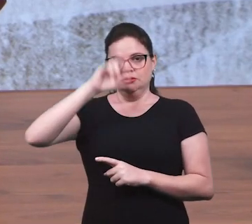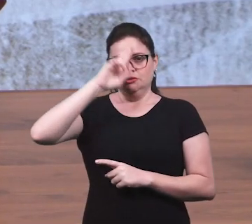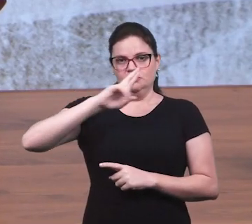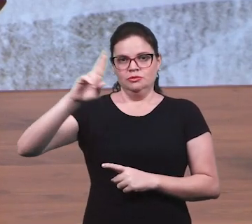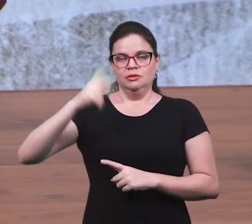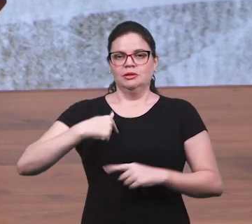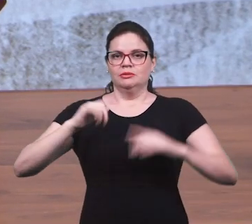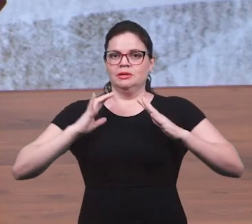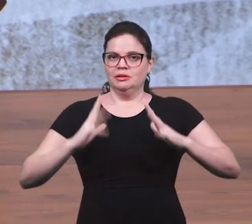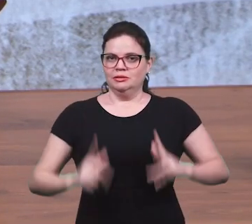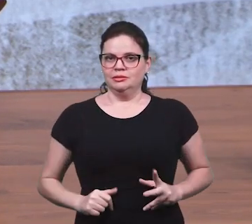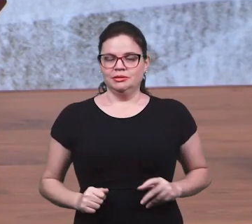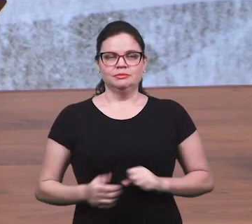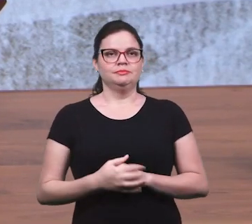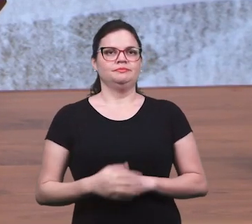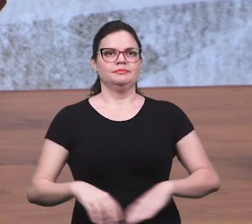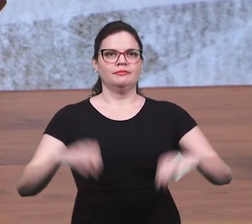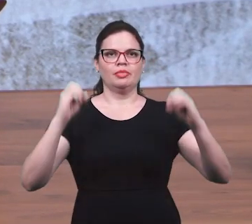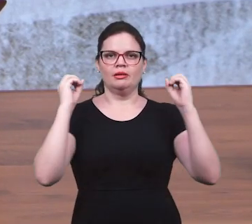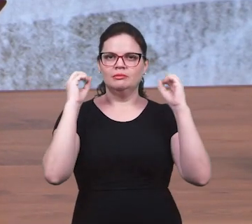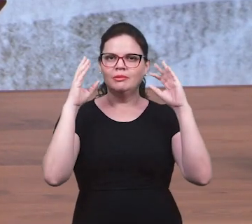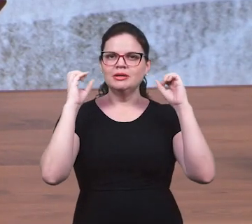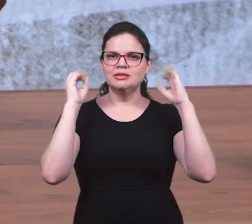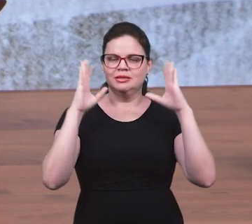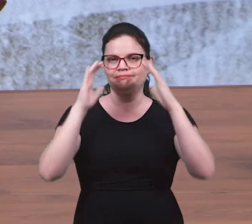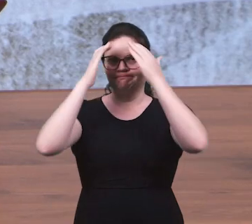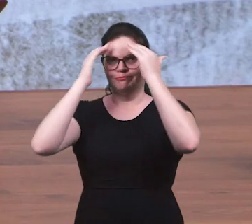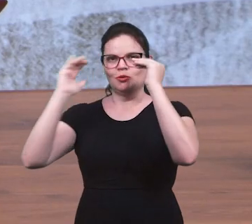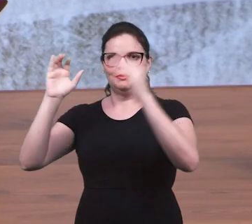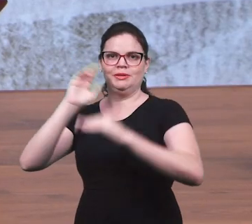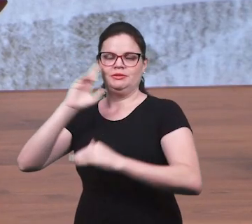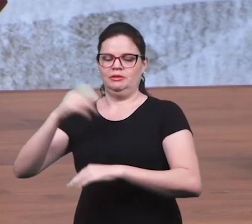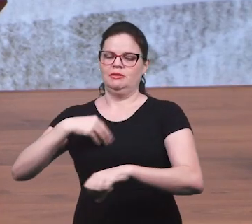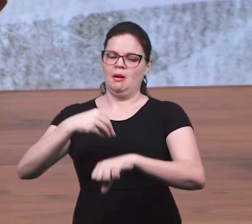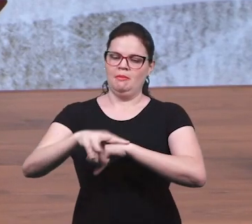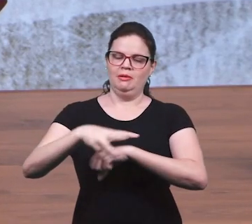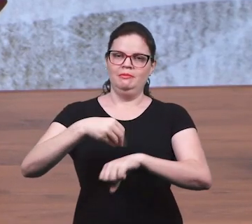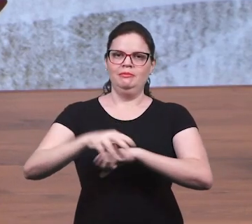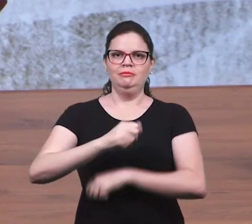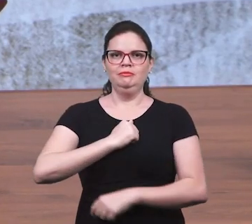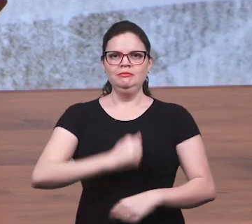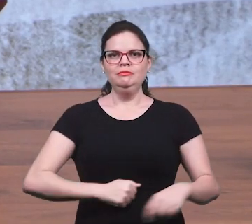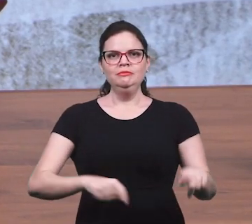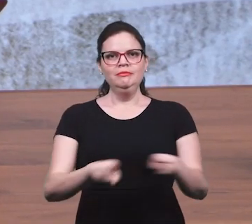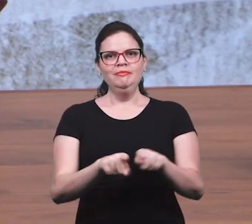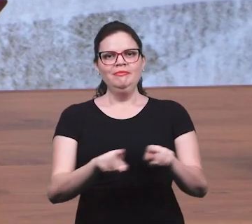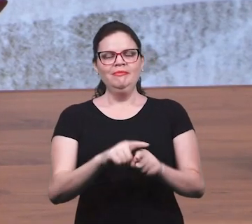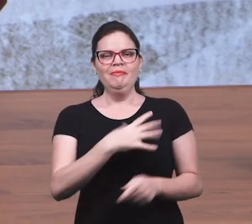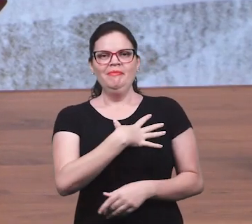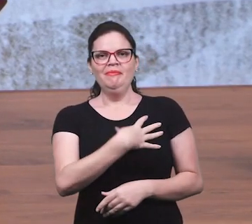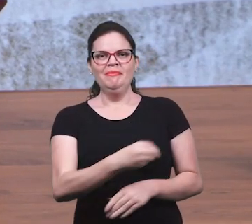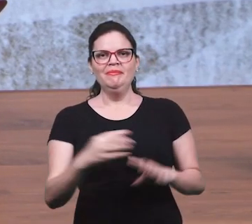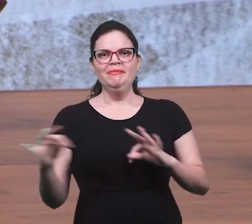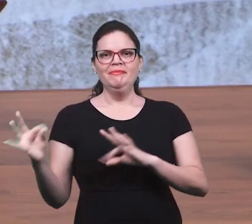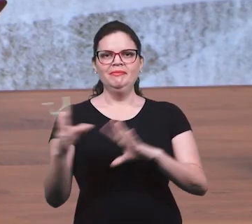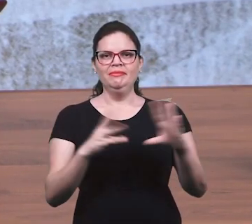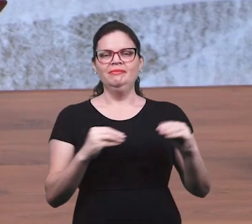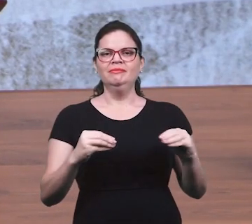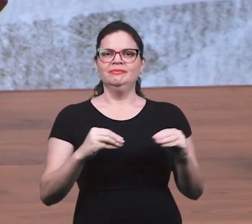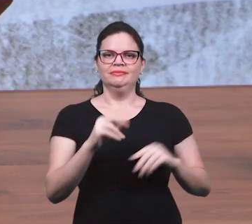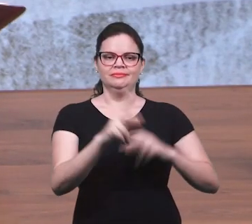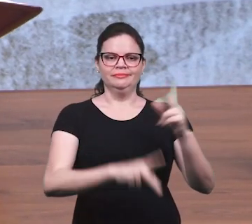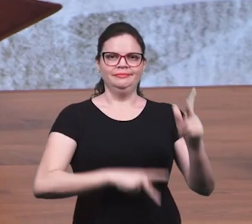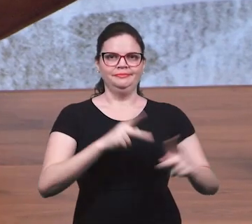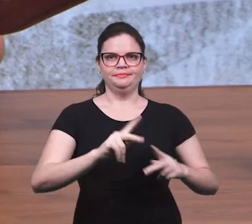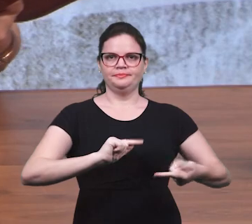santifico. E Moisés falou isto a Arão e a seus filhos e a todos os filhos de